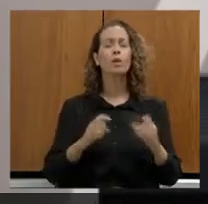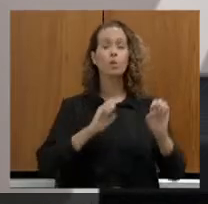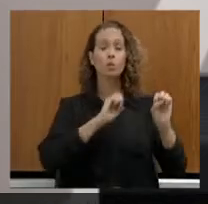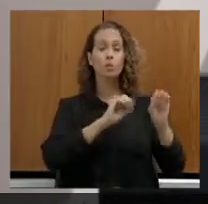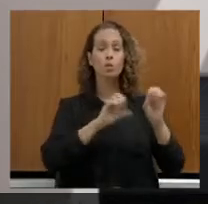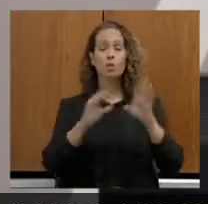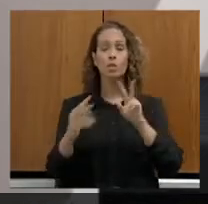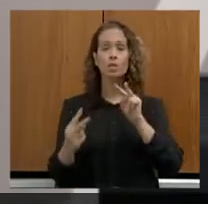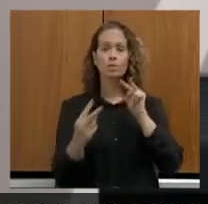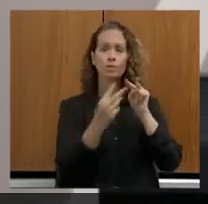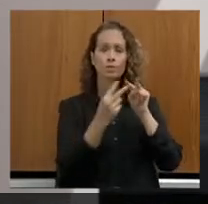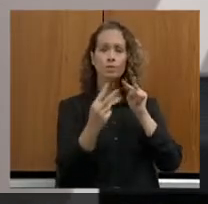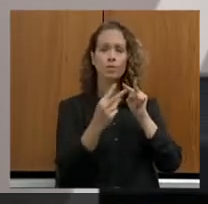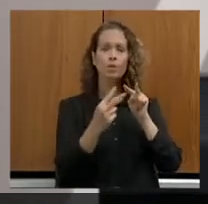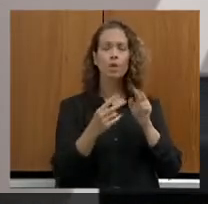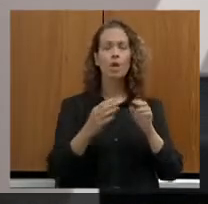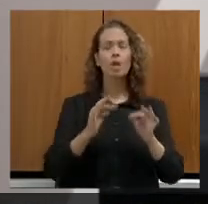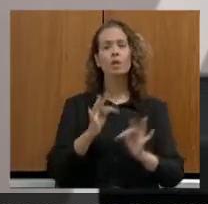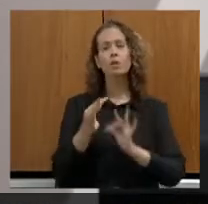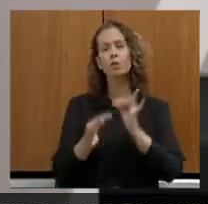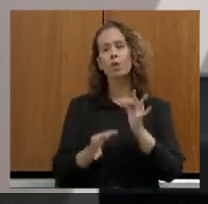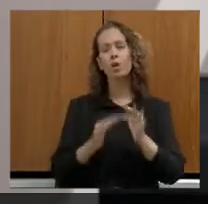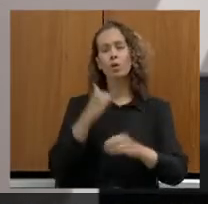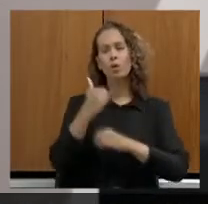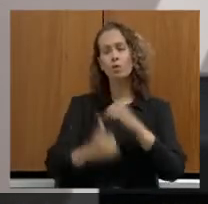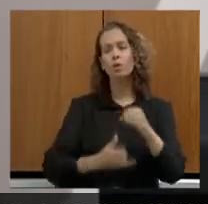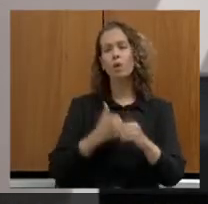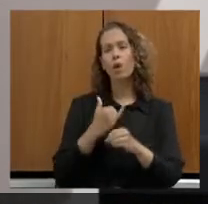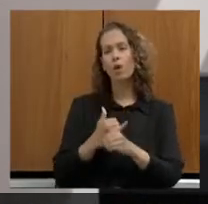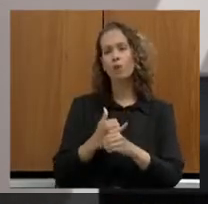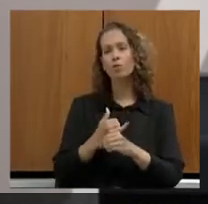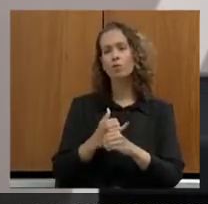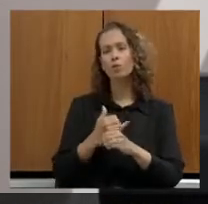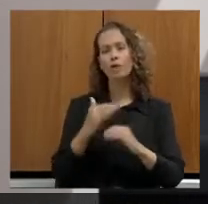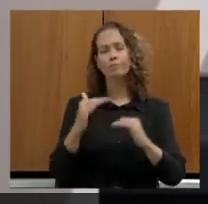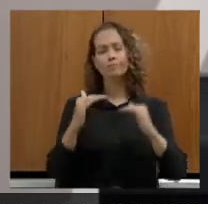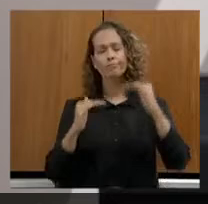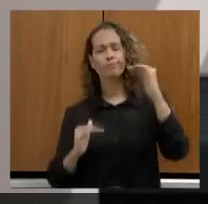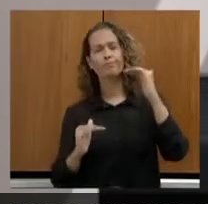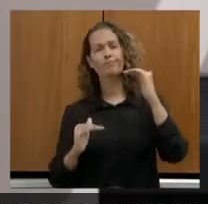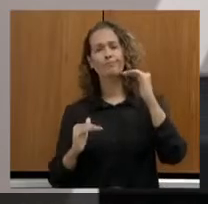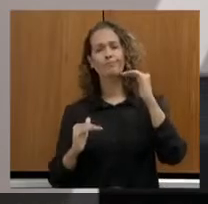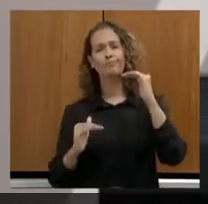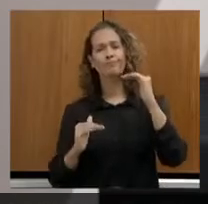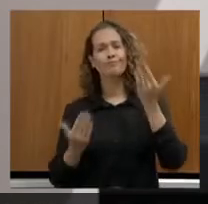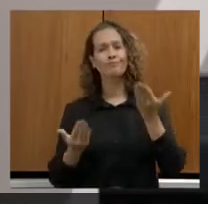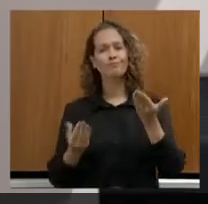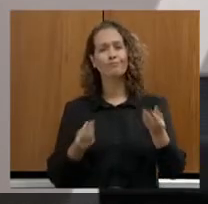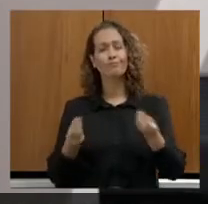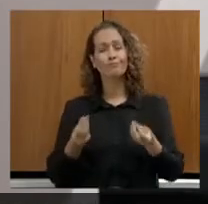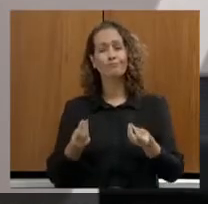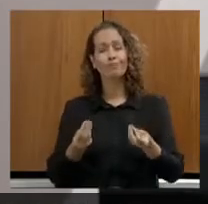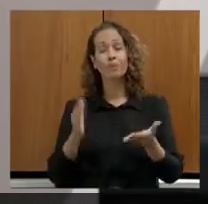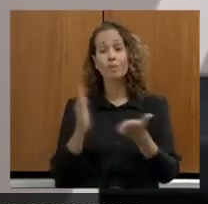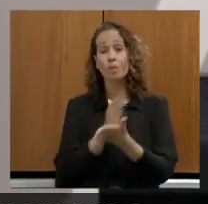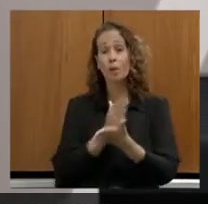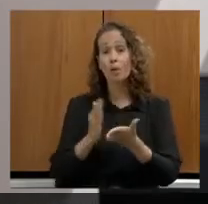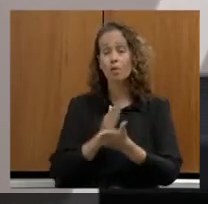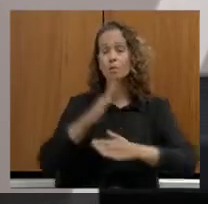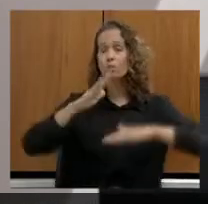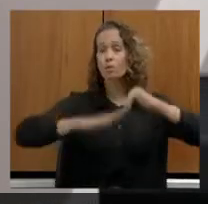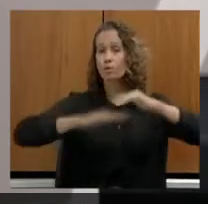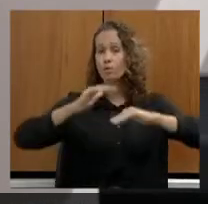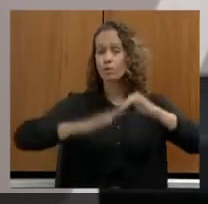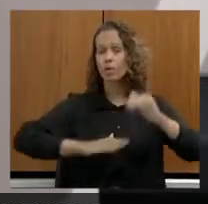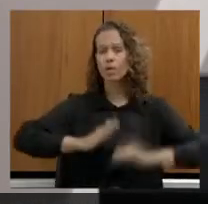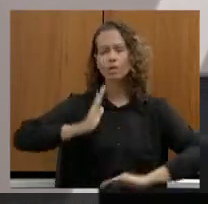ensino remoto no processo de aprendizagem Há muitos especialistas já